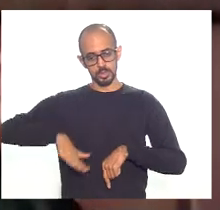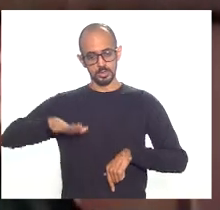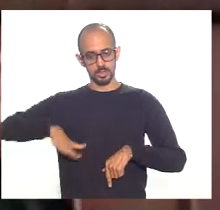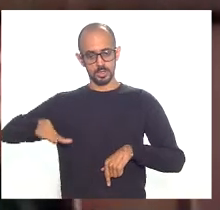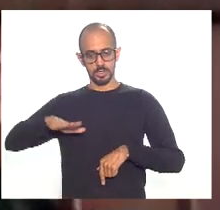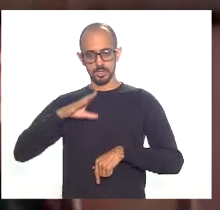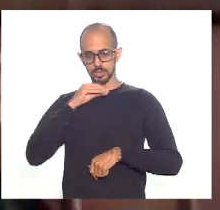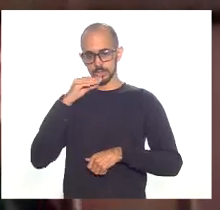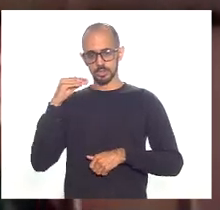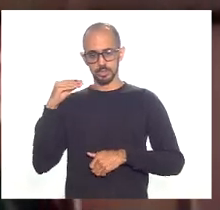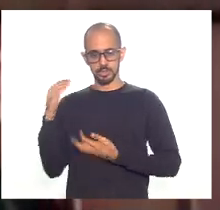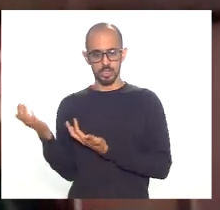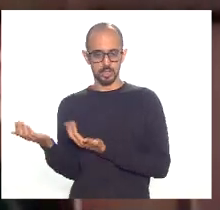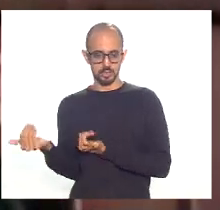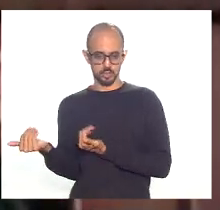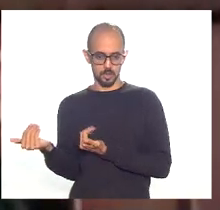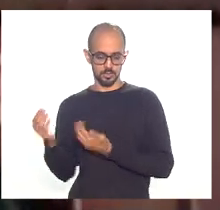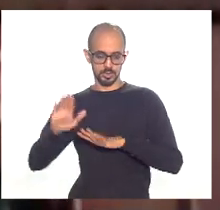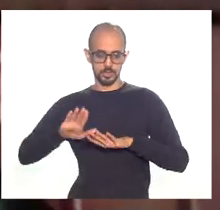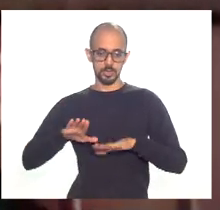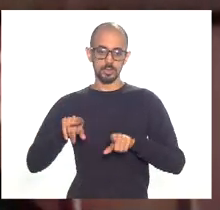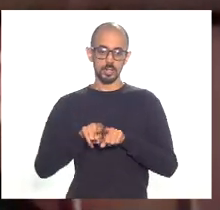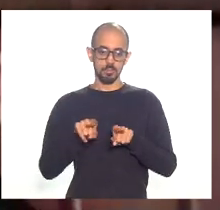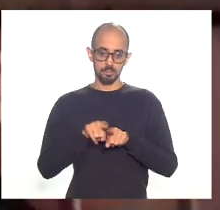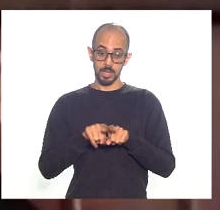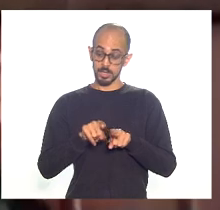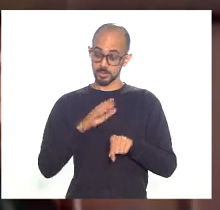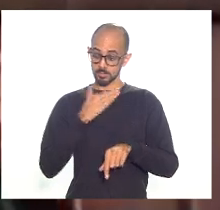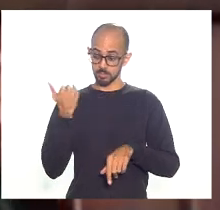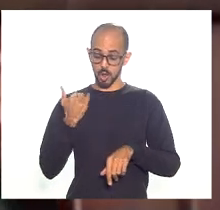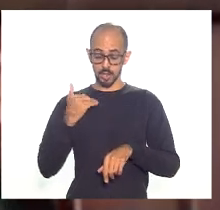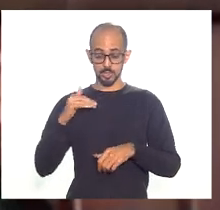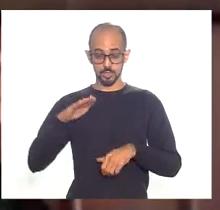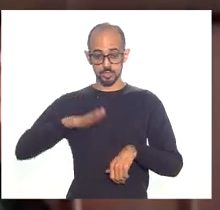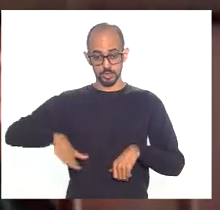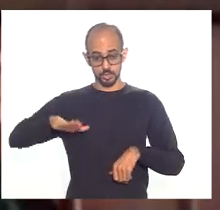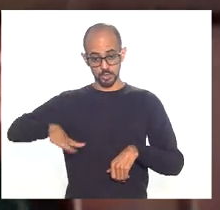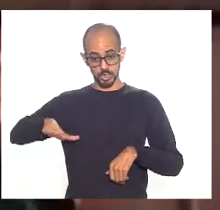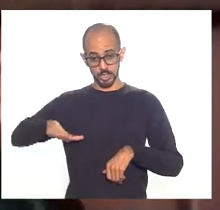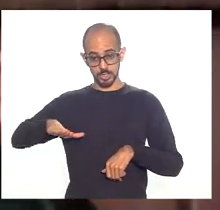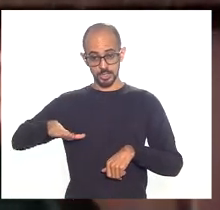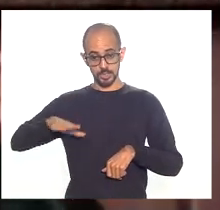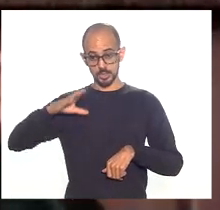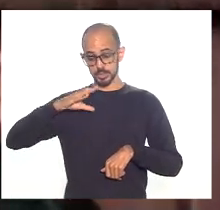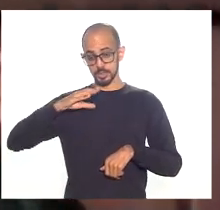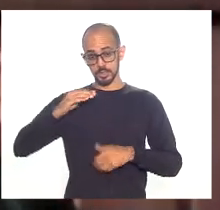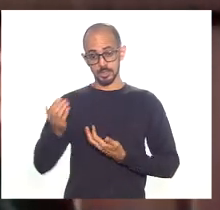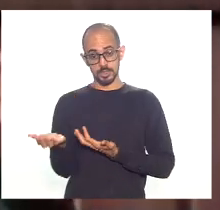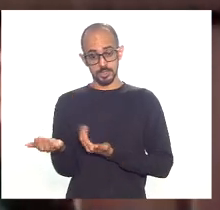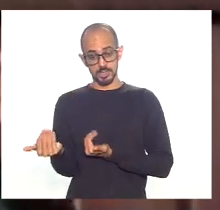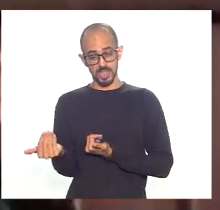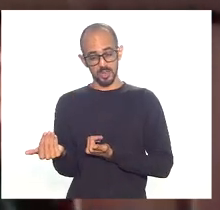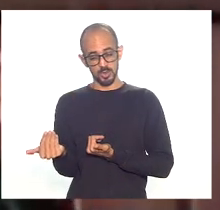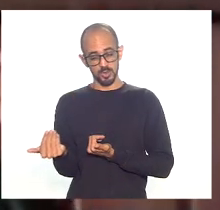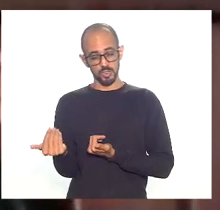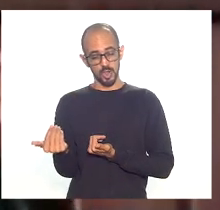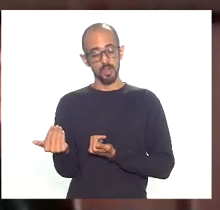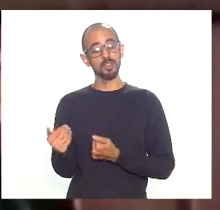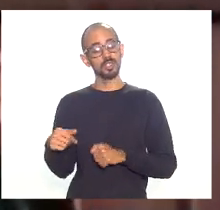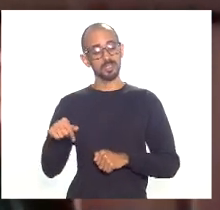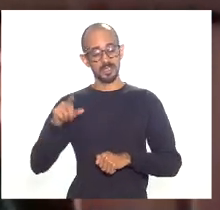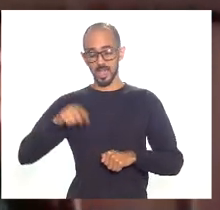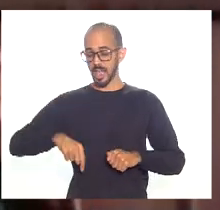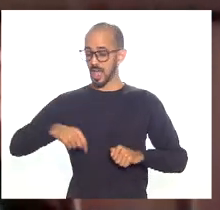destacar aqui, né, que os casos de homicídio de crianças e adolescentes apresentam índices alarmantes no